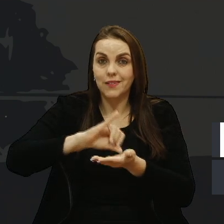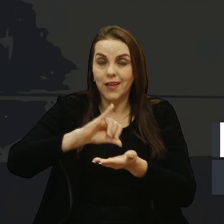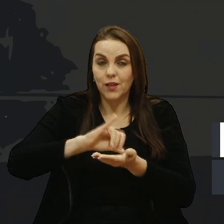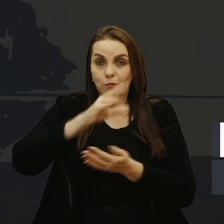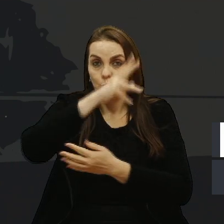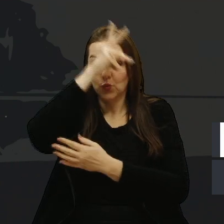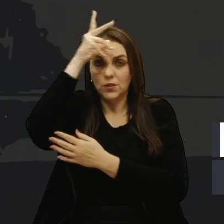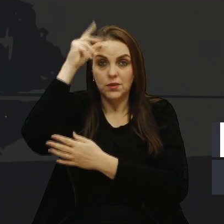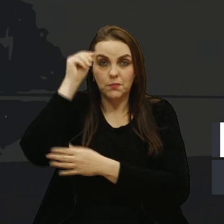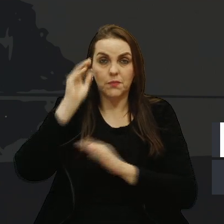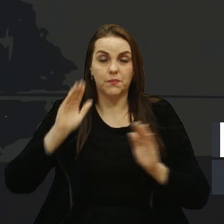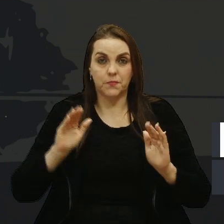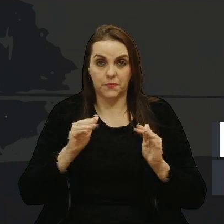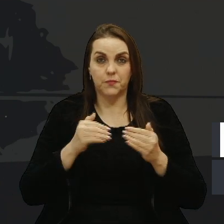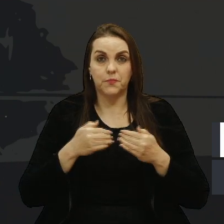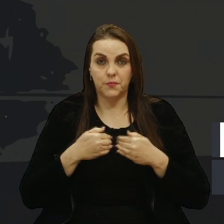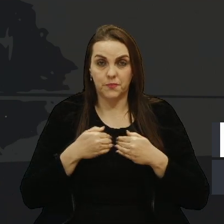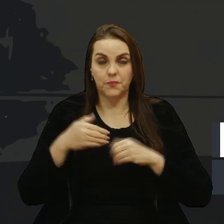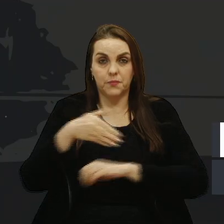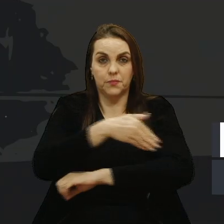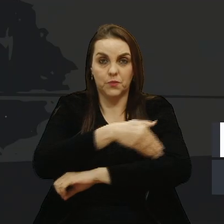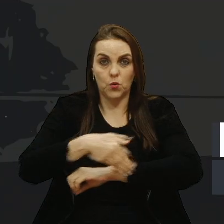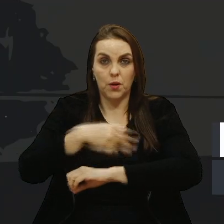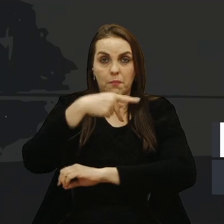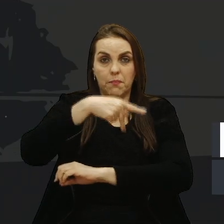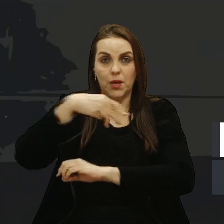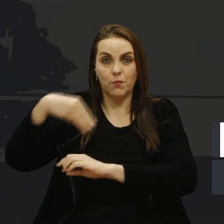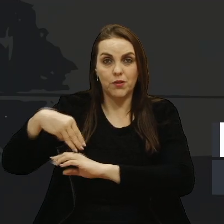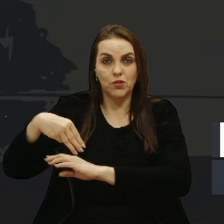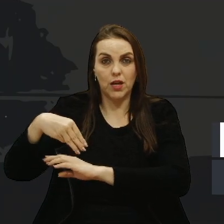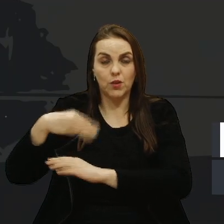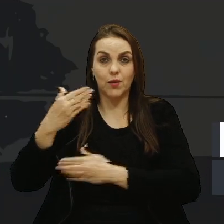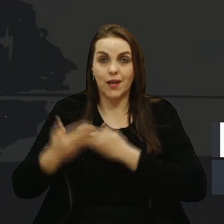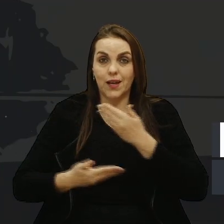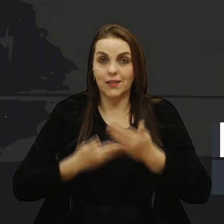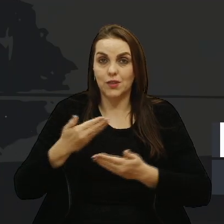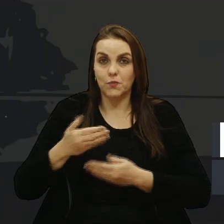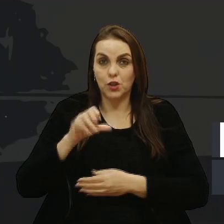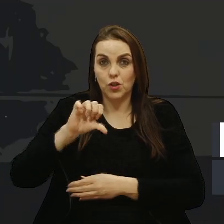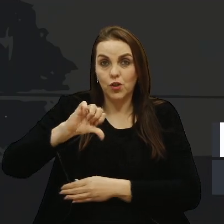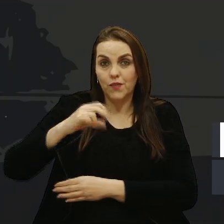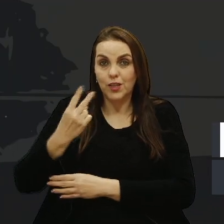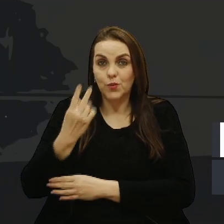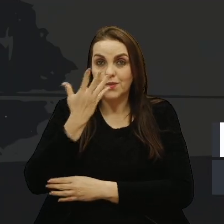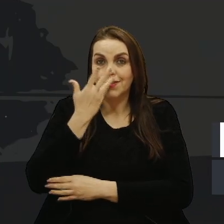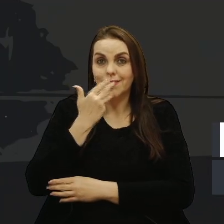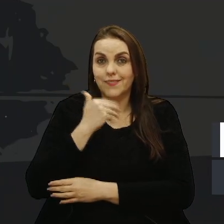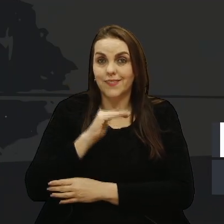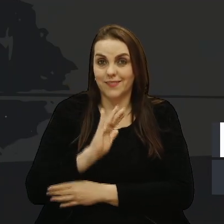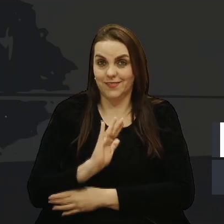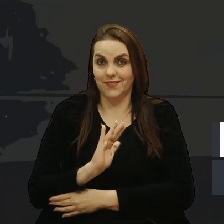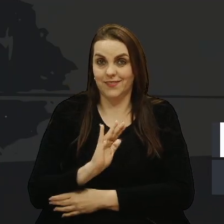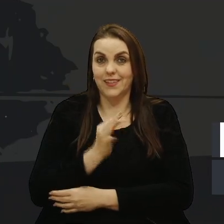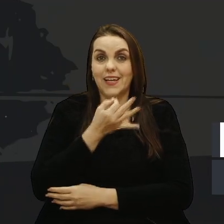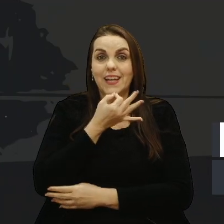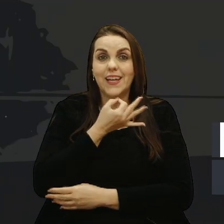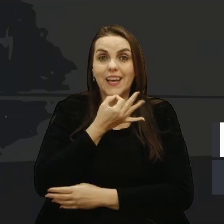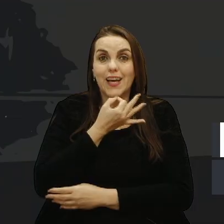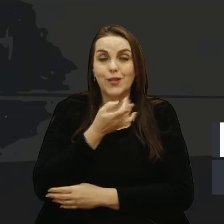Municipal do Autismo, que fica ali na Pinheiro, ele atende 92 crianças. Nós estamos falando de Caxias do